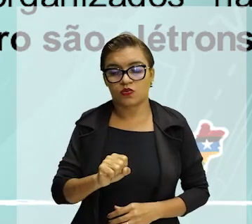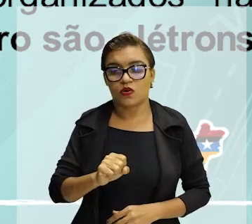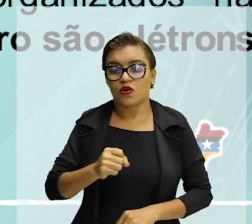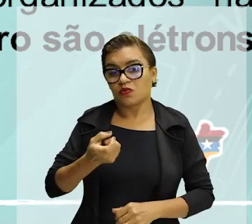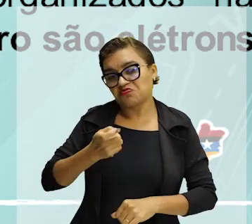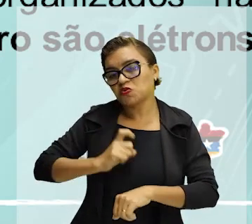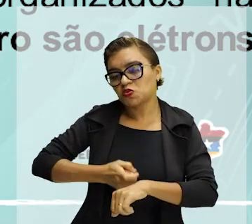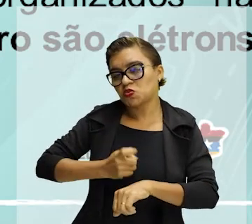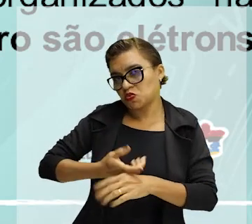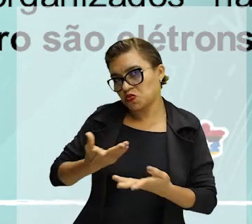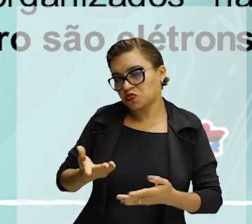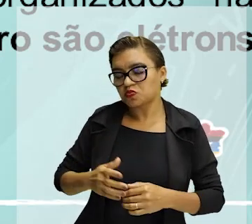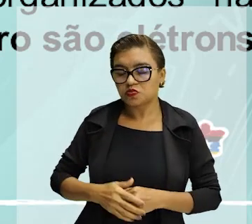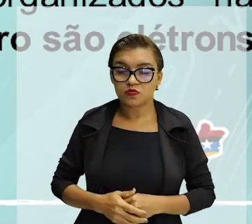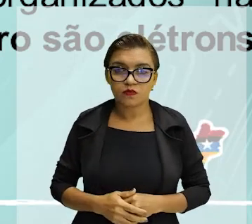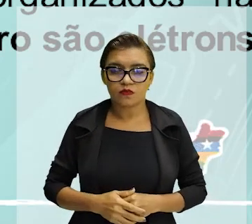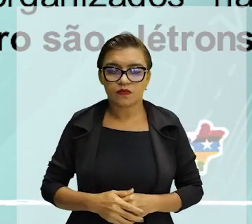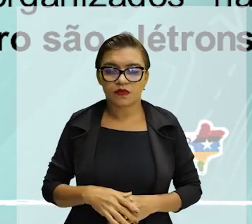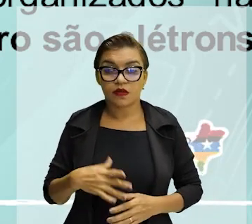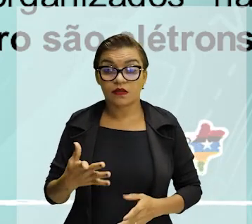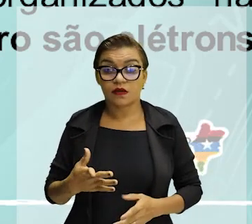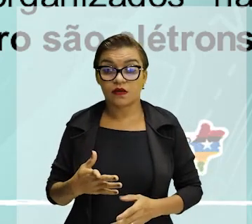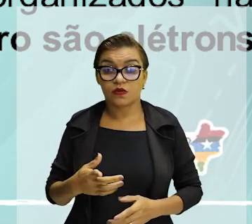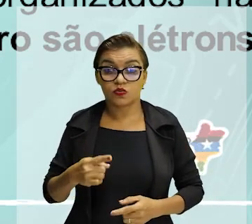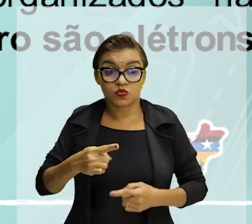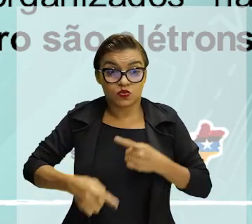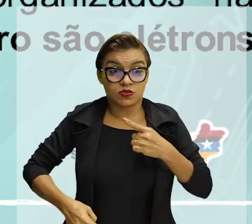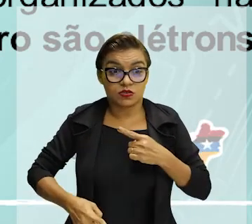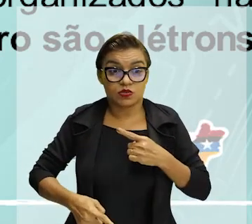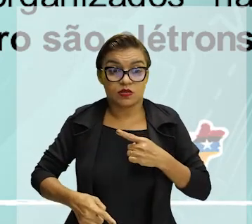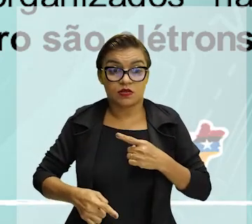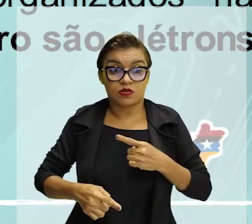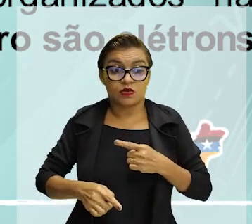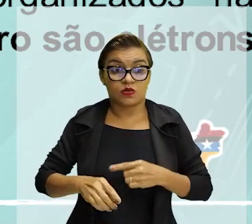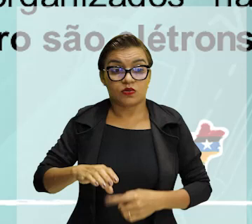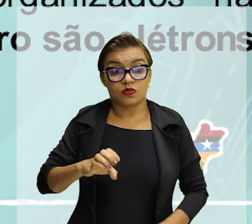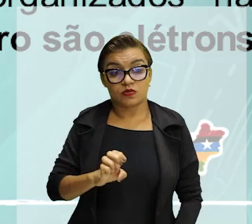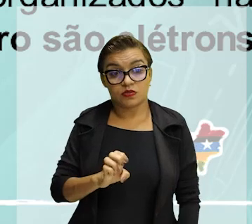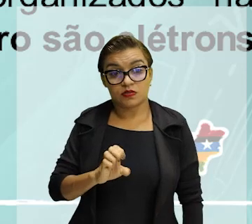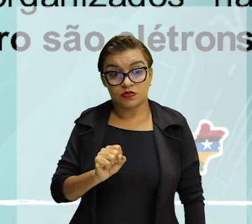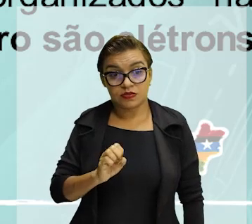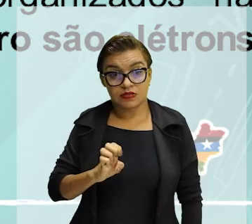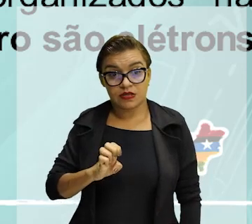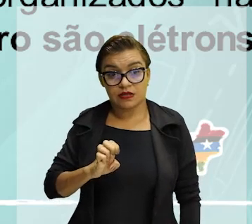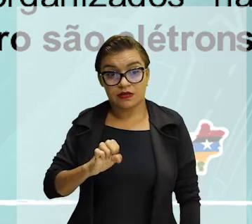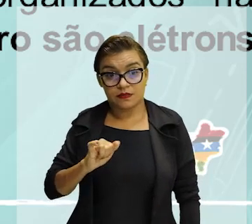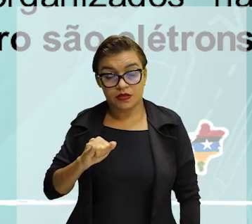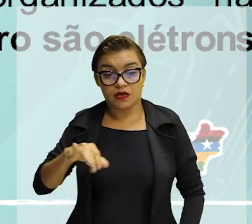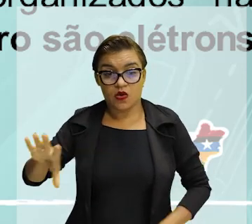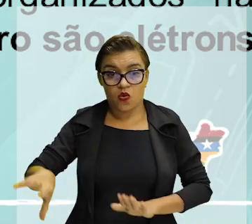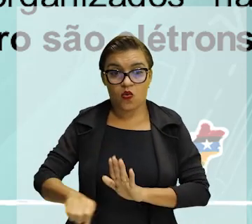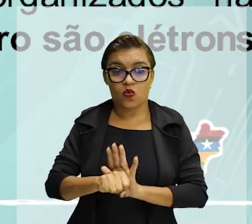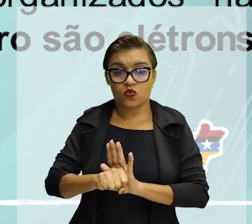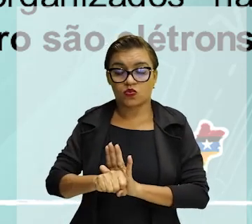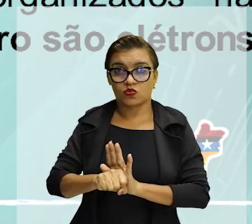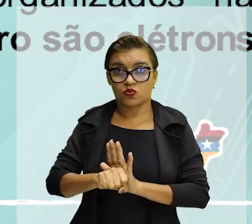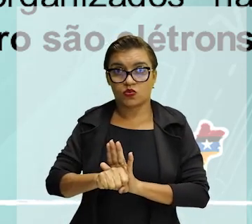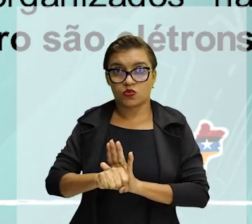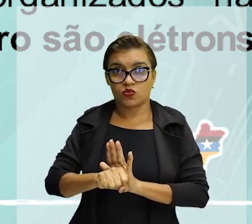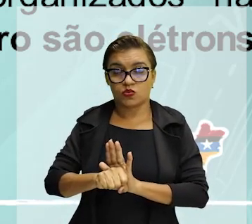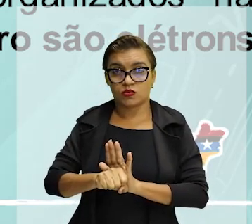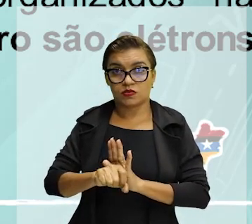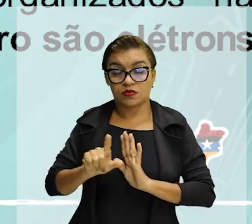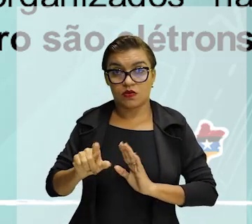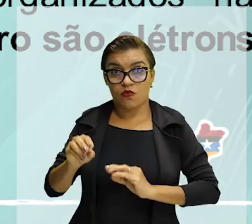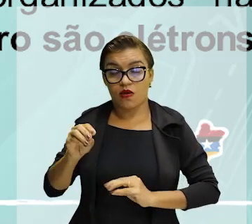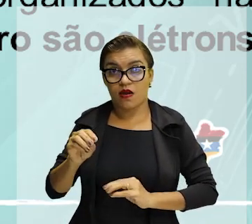Nos isoladores e semicondutores elétricos, a banda de valência é a faixa mais alta de energia